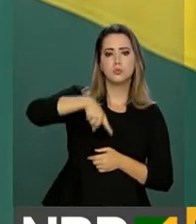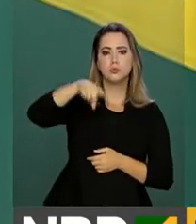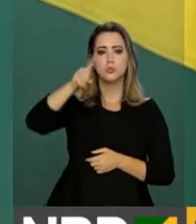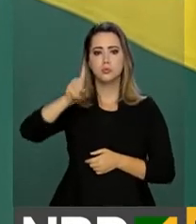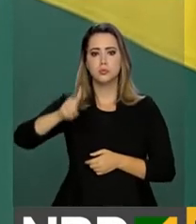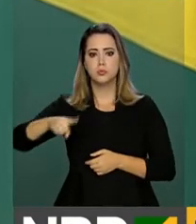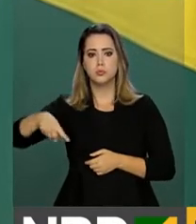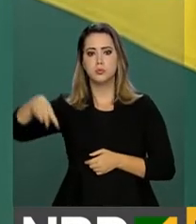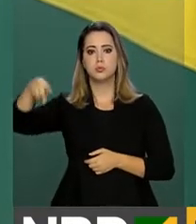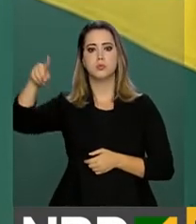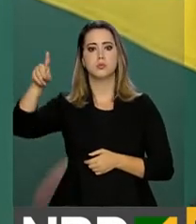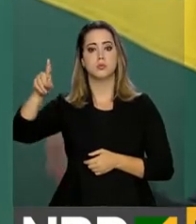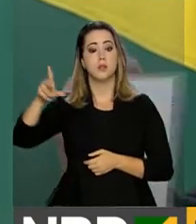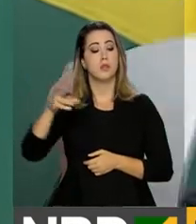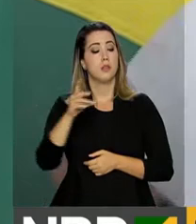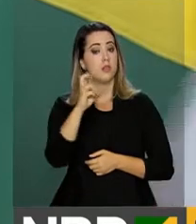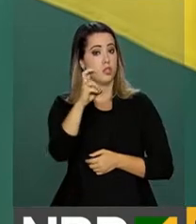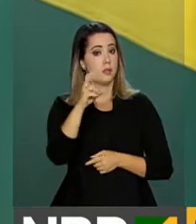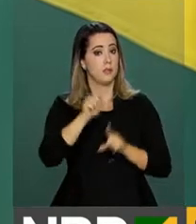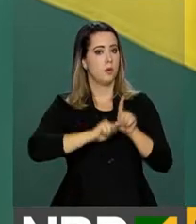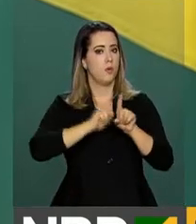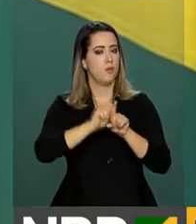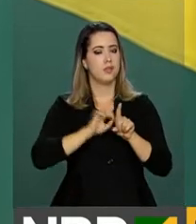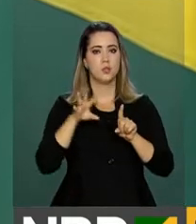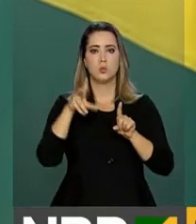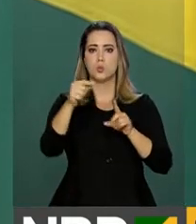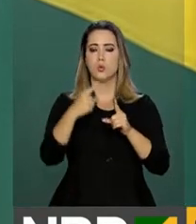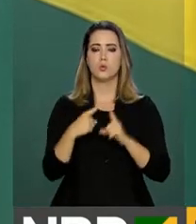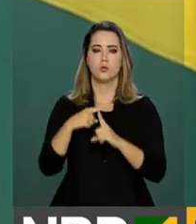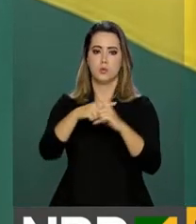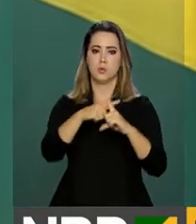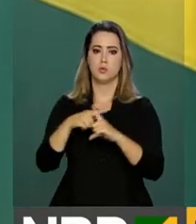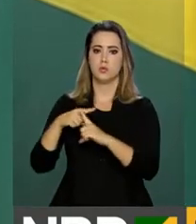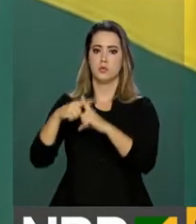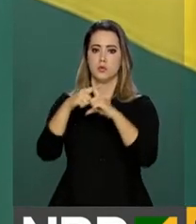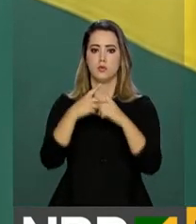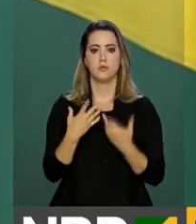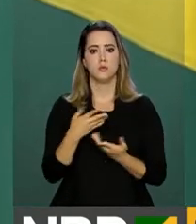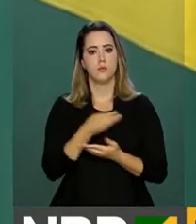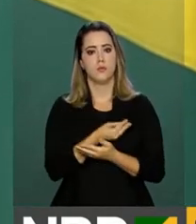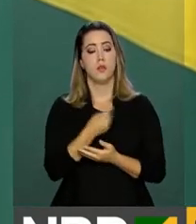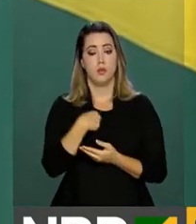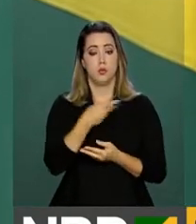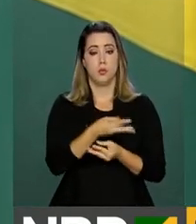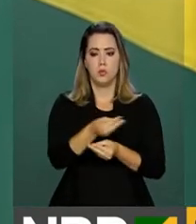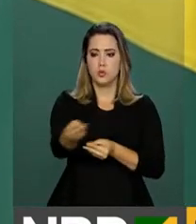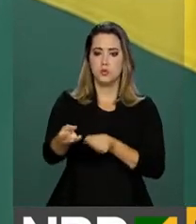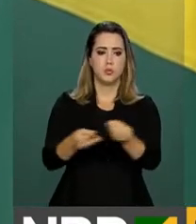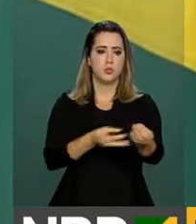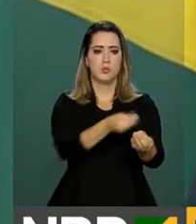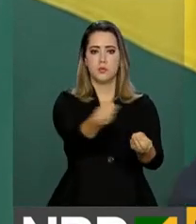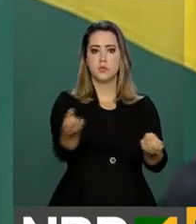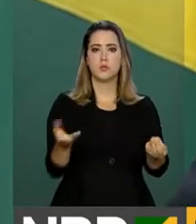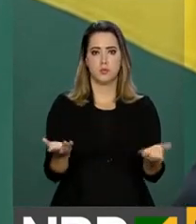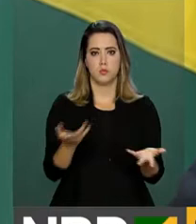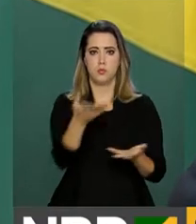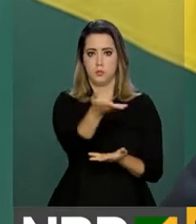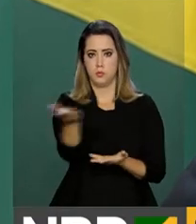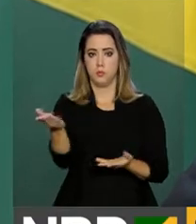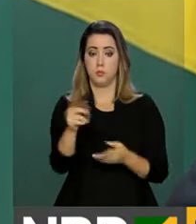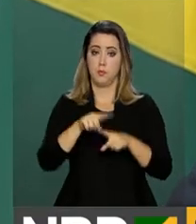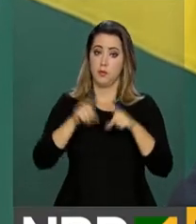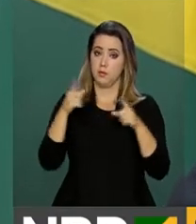cinco meses todos positivos eu vou até tomando a distribuir mas vou tomar a liberdade de